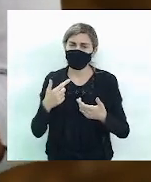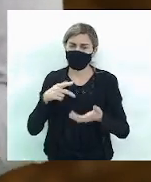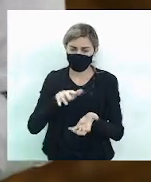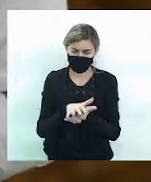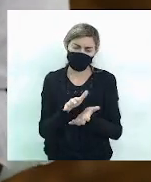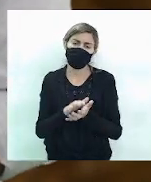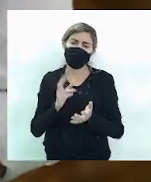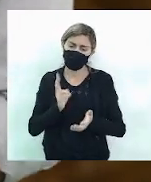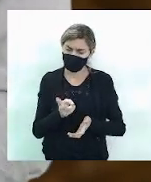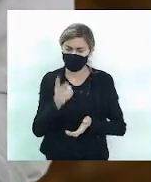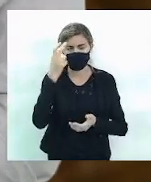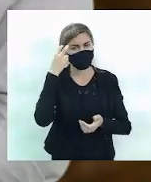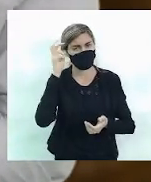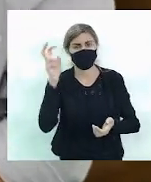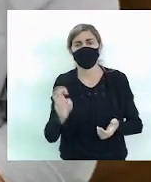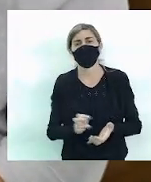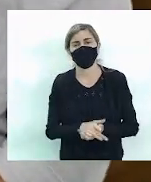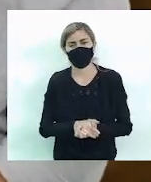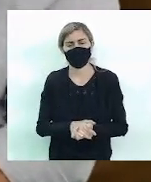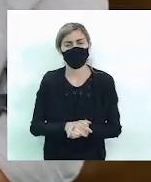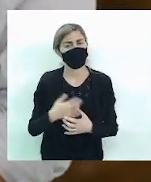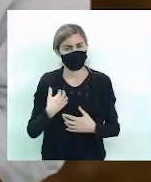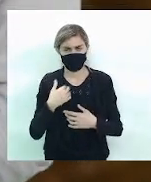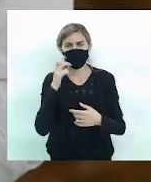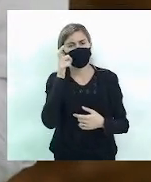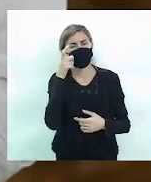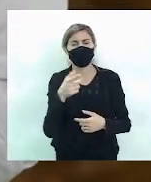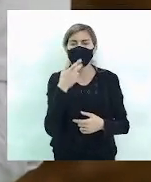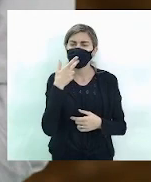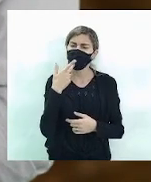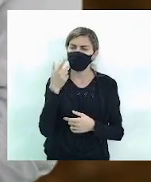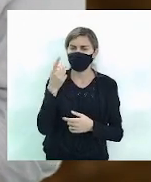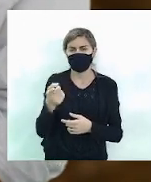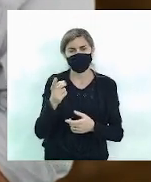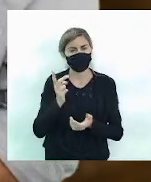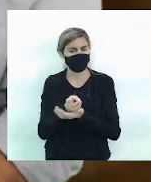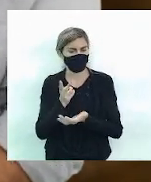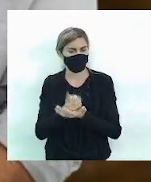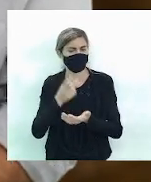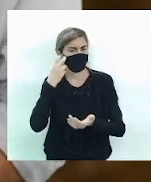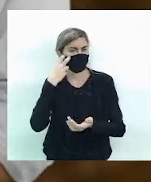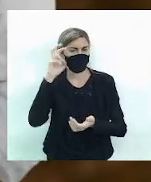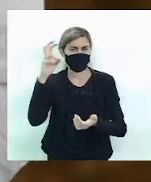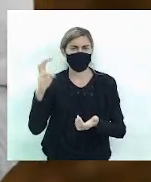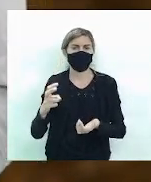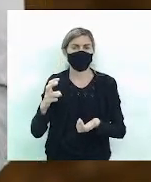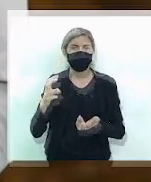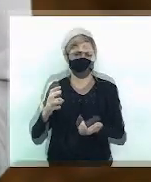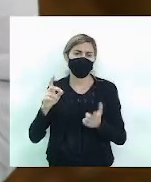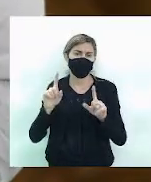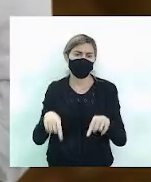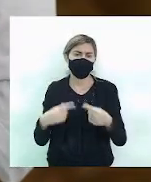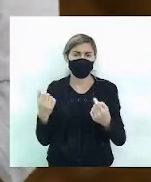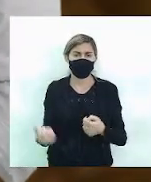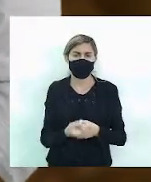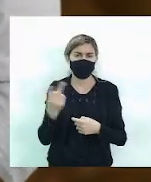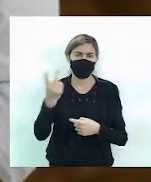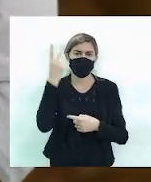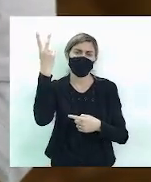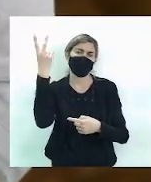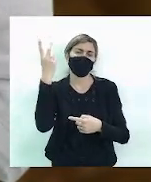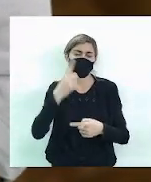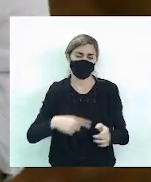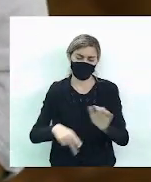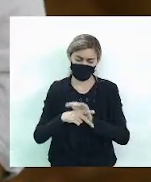nossa cultura. O interessante, professor, é a seguinte questão, o senhor fala aqui, manter a nossa cultura, é a valorização daquilo